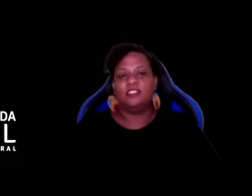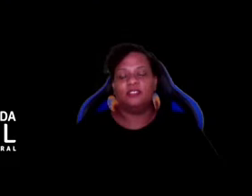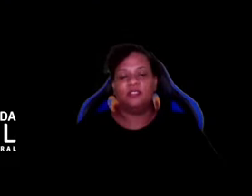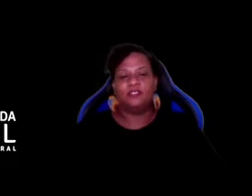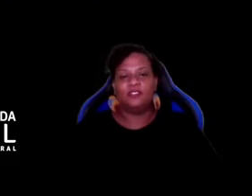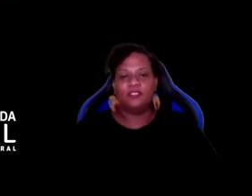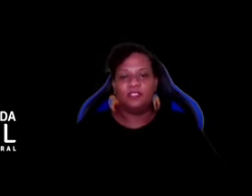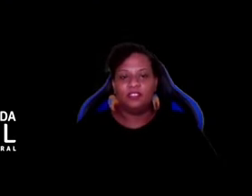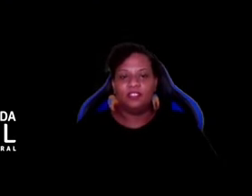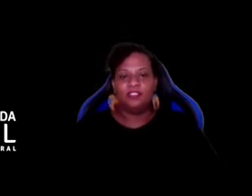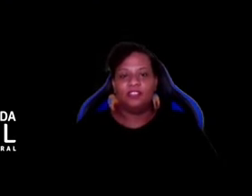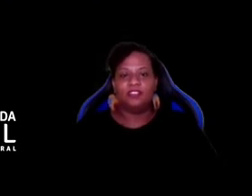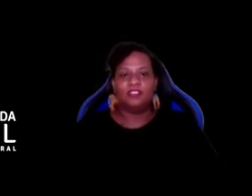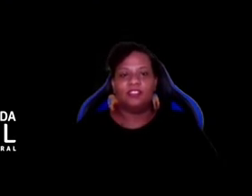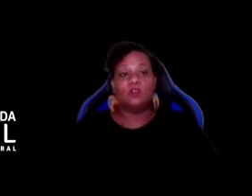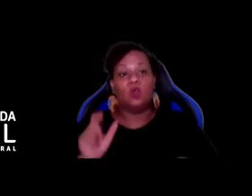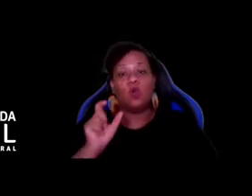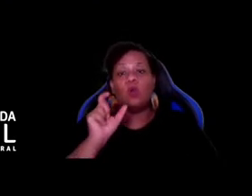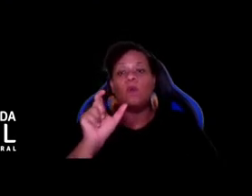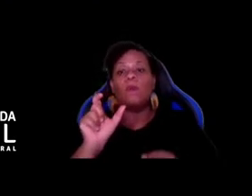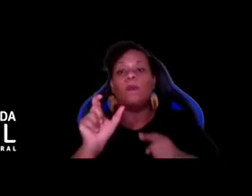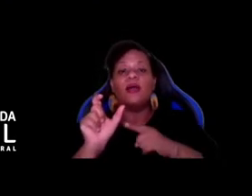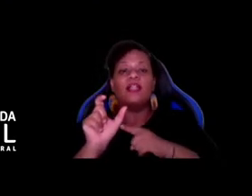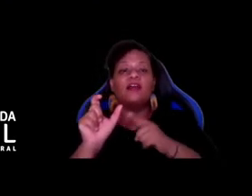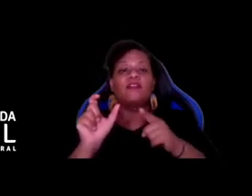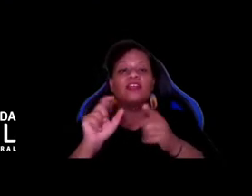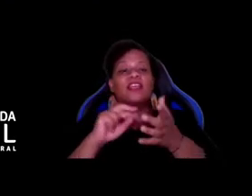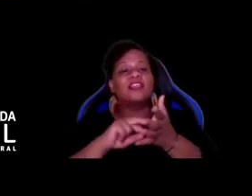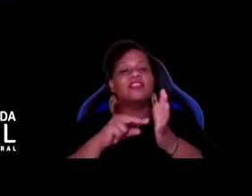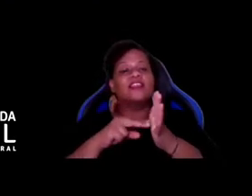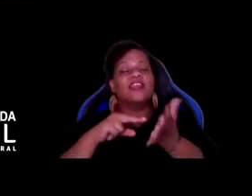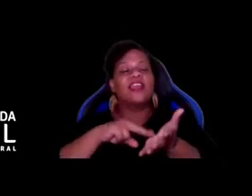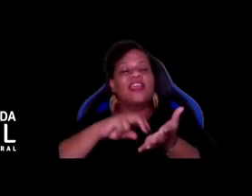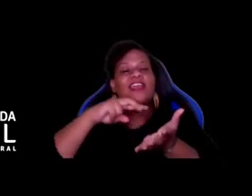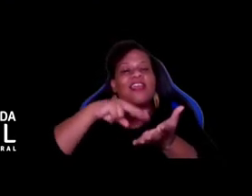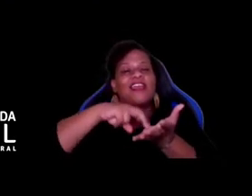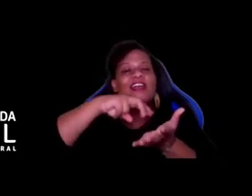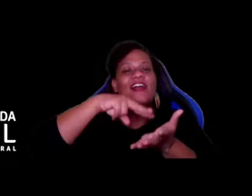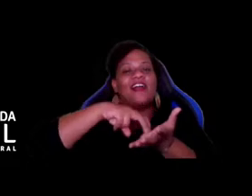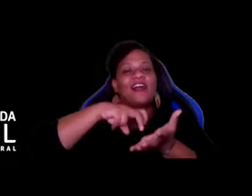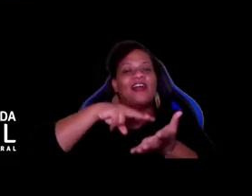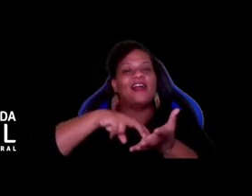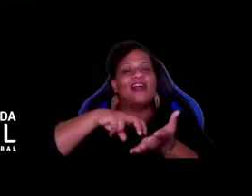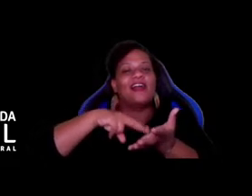traduzido ou adjetivado como alegria. E dentro